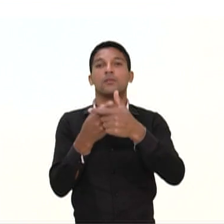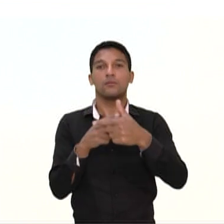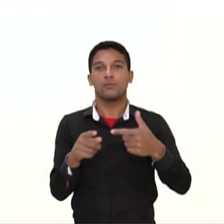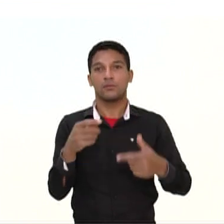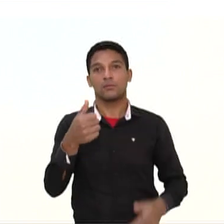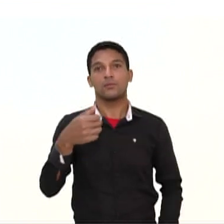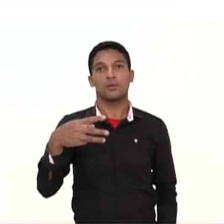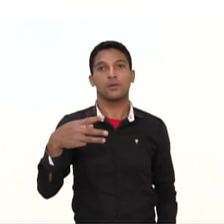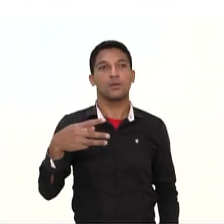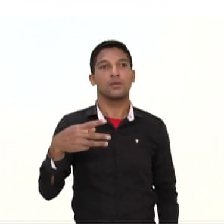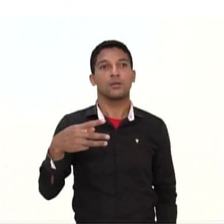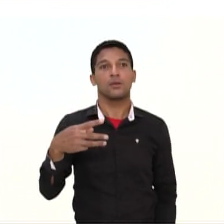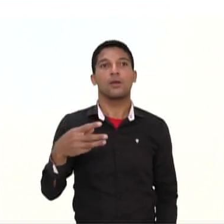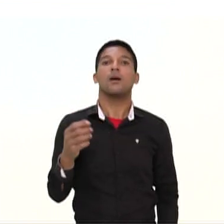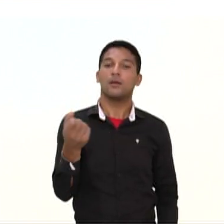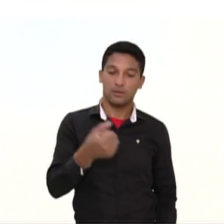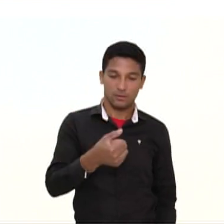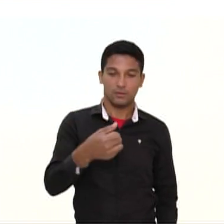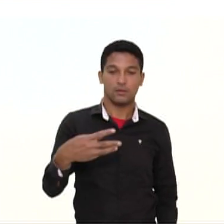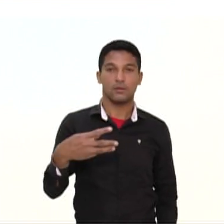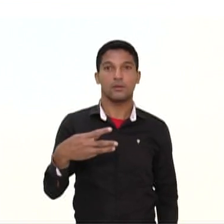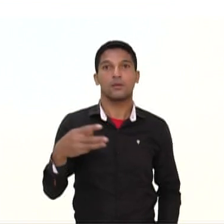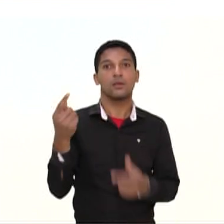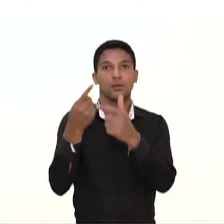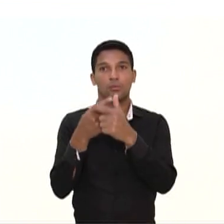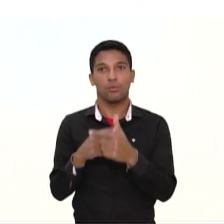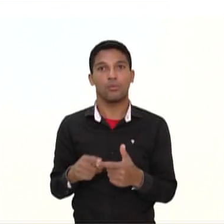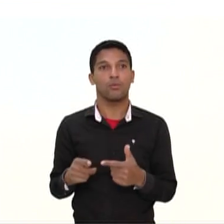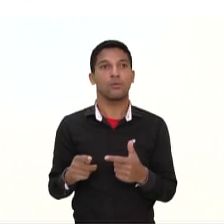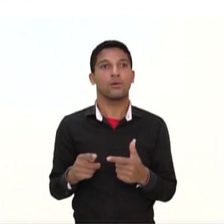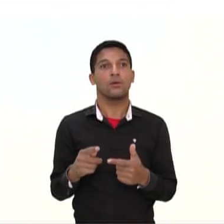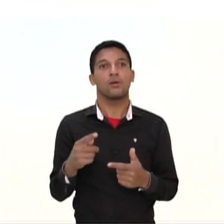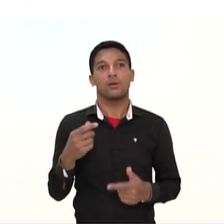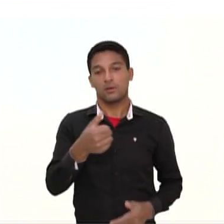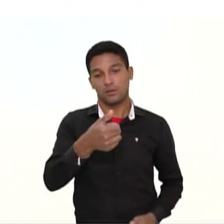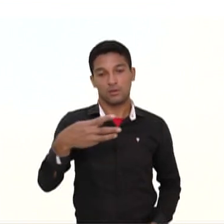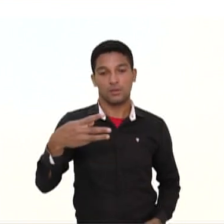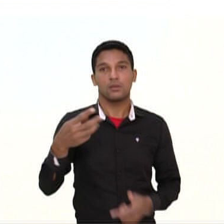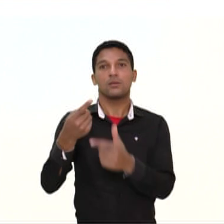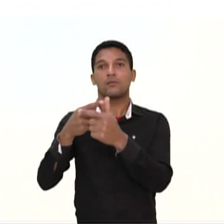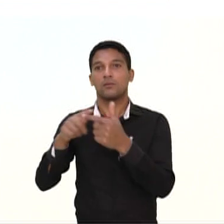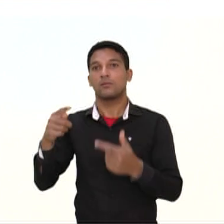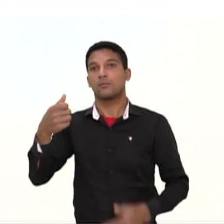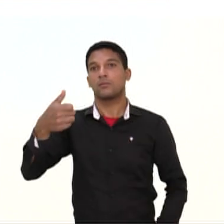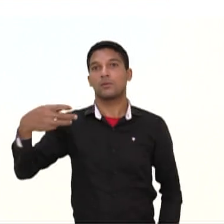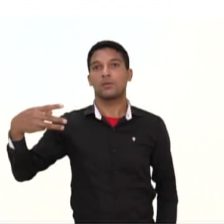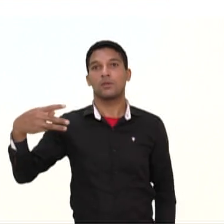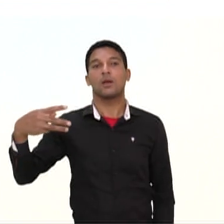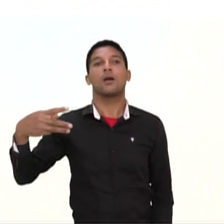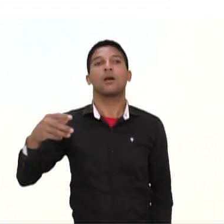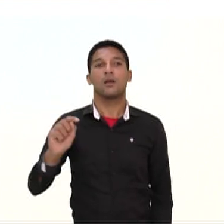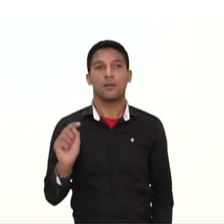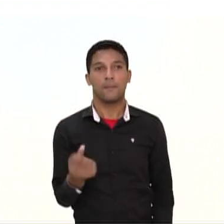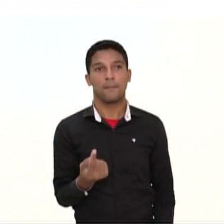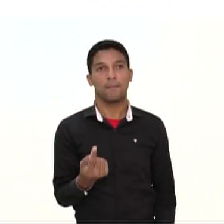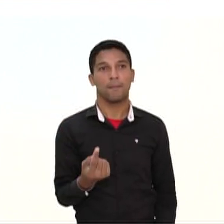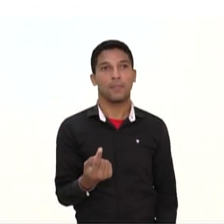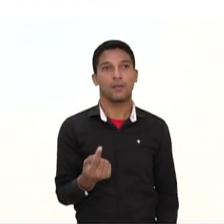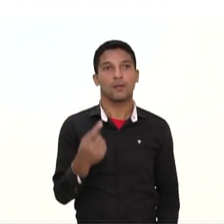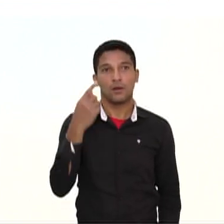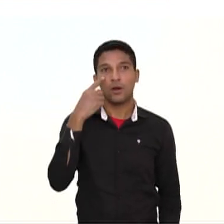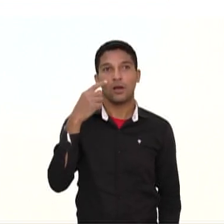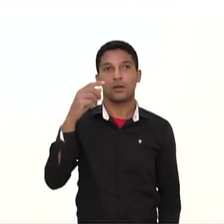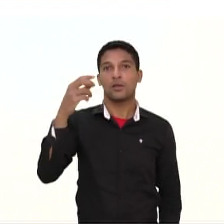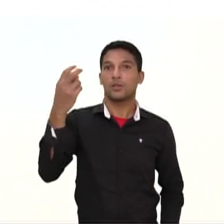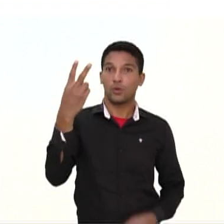e 169 por 13 é 13. E dá por 13 novamente, 13 por 13 dá 1. Né? Aqui, daí o que sobra para a